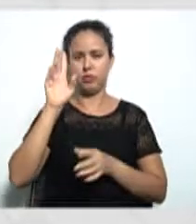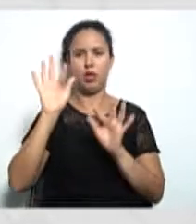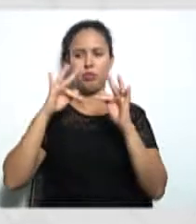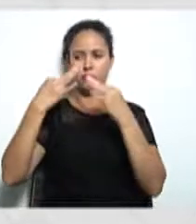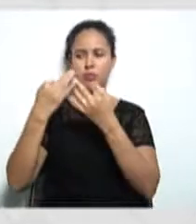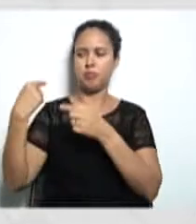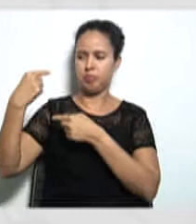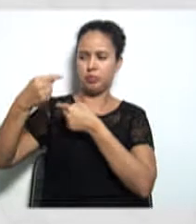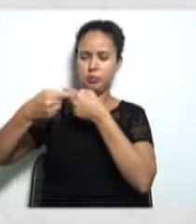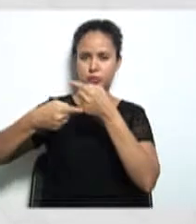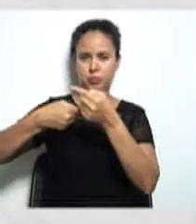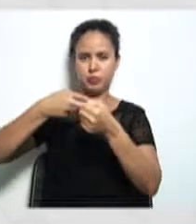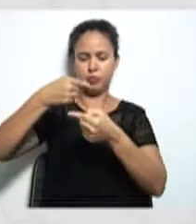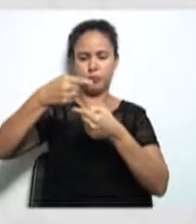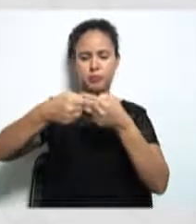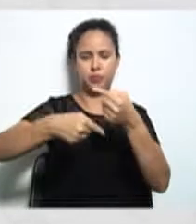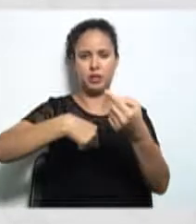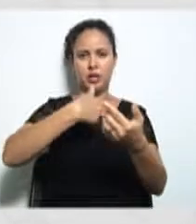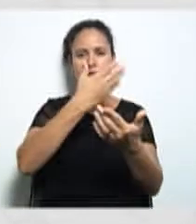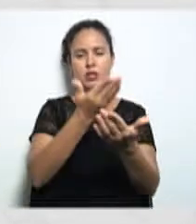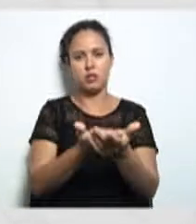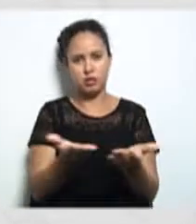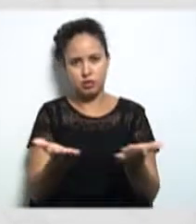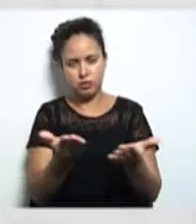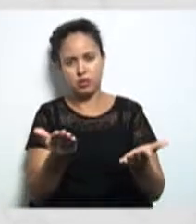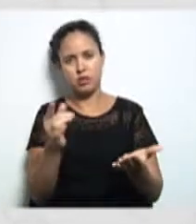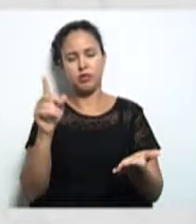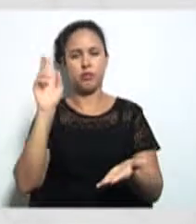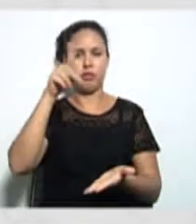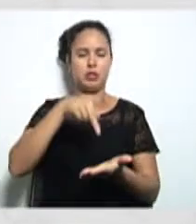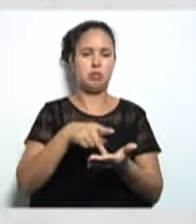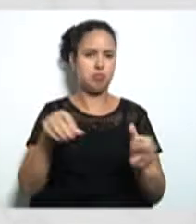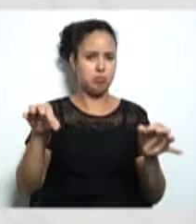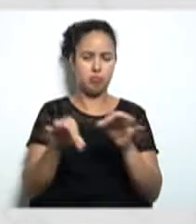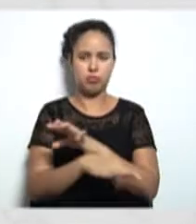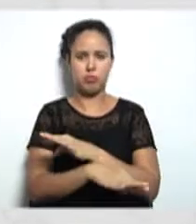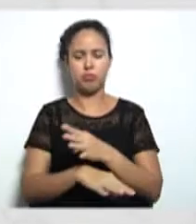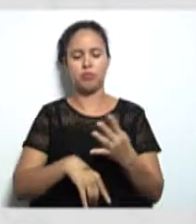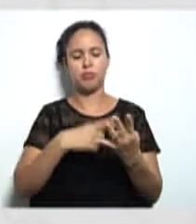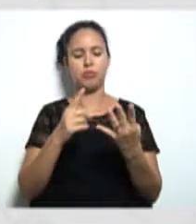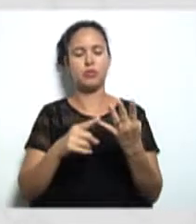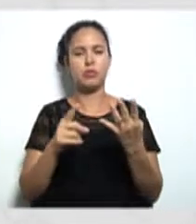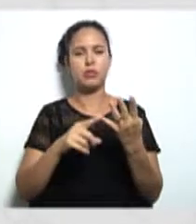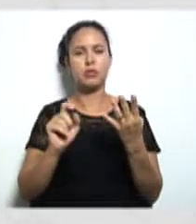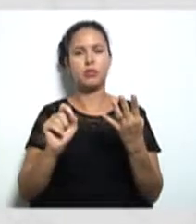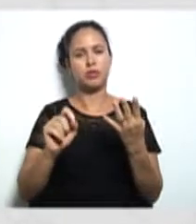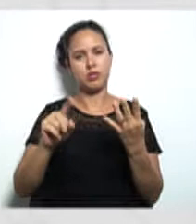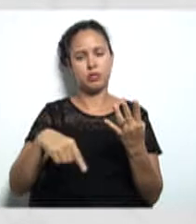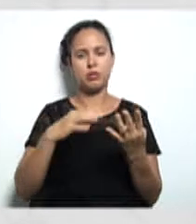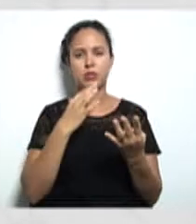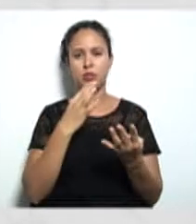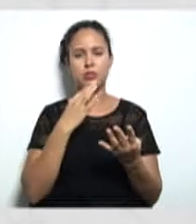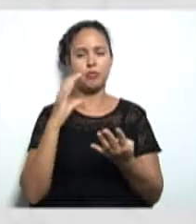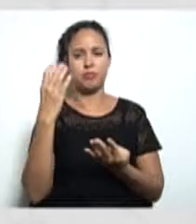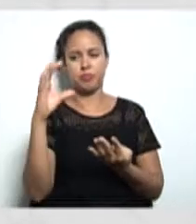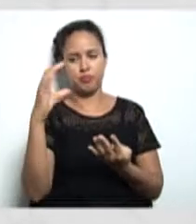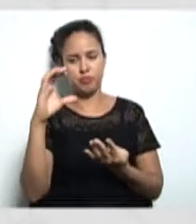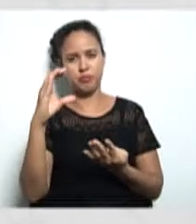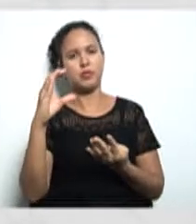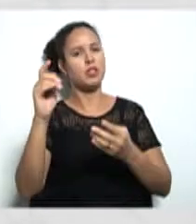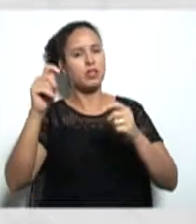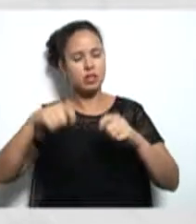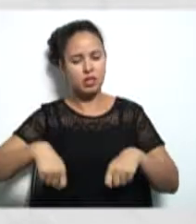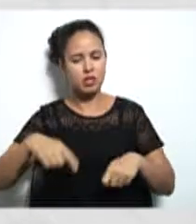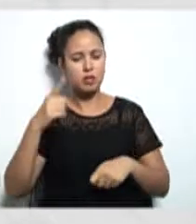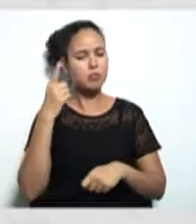para outra, e geralmente eles são verdades absolutas. E o conhecimento científico, que é